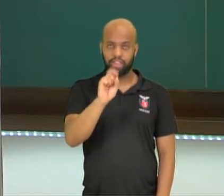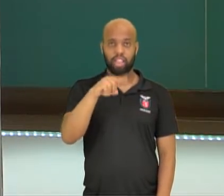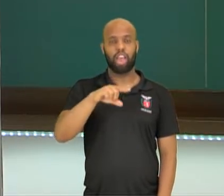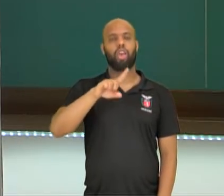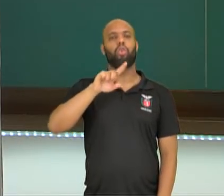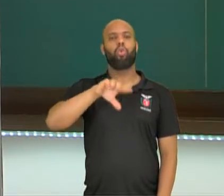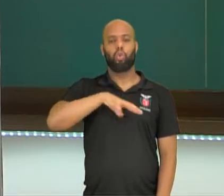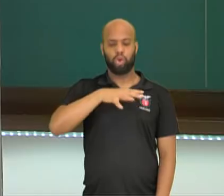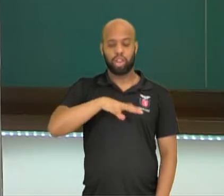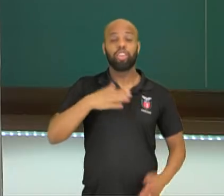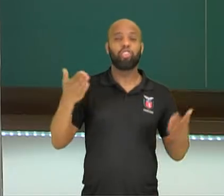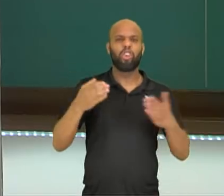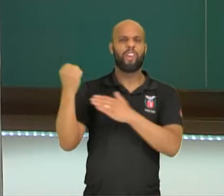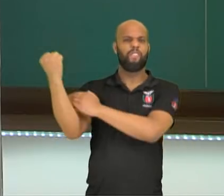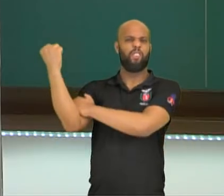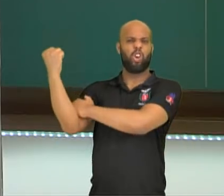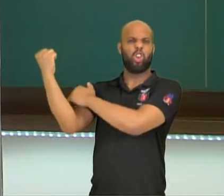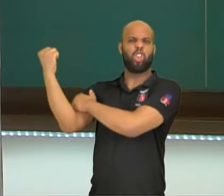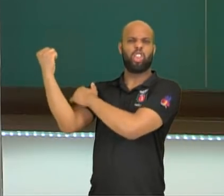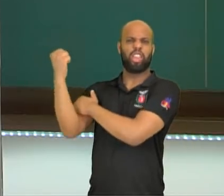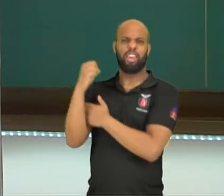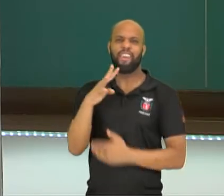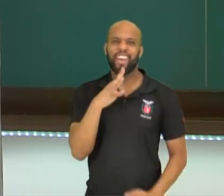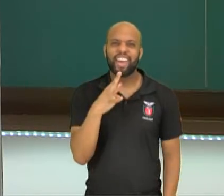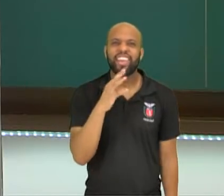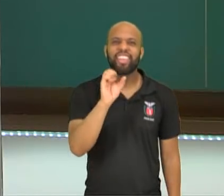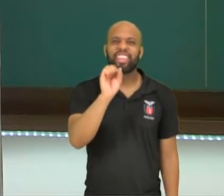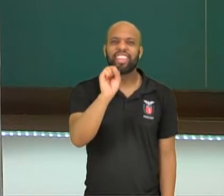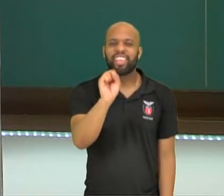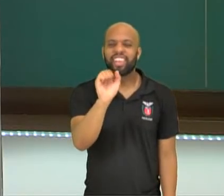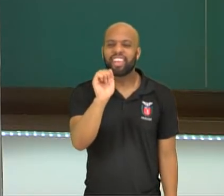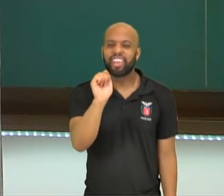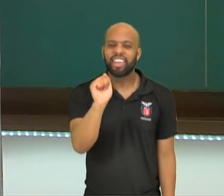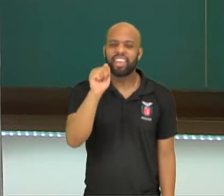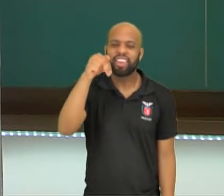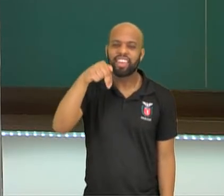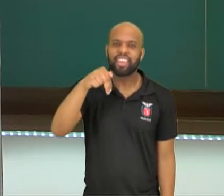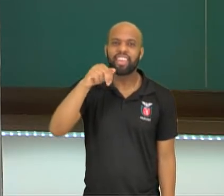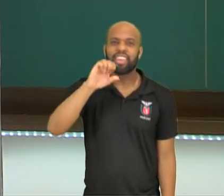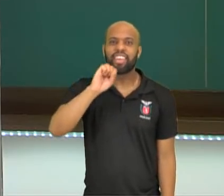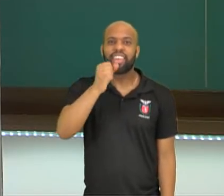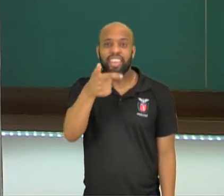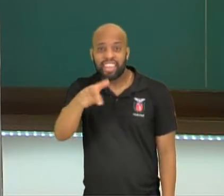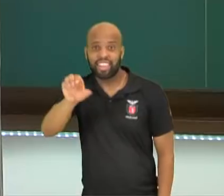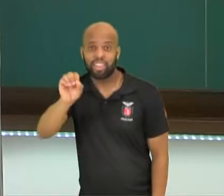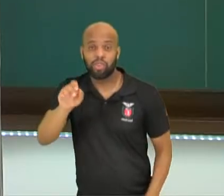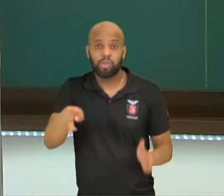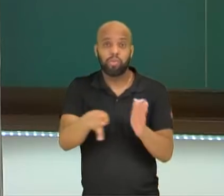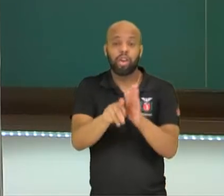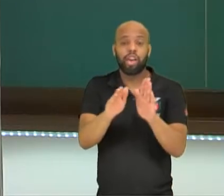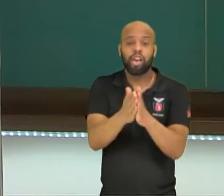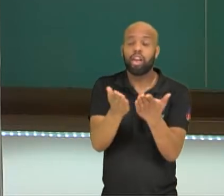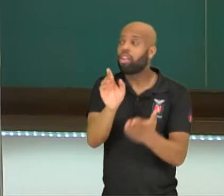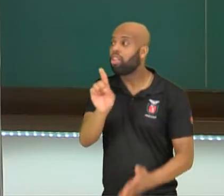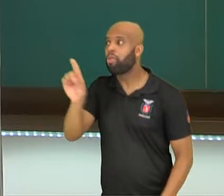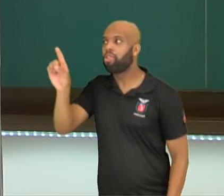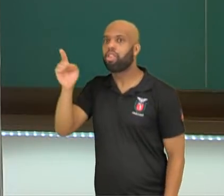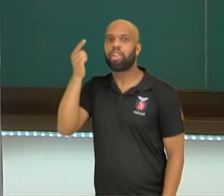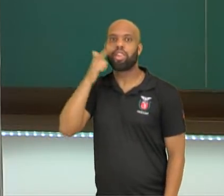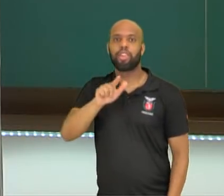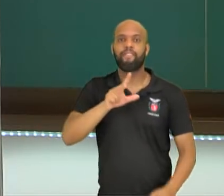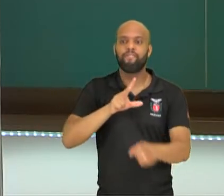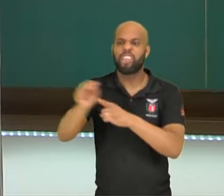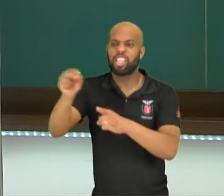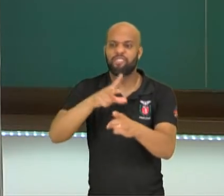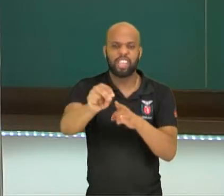coragem. Força. Você sabe quem foi Sansão? É um personagem bíblico, né? E ele vencia todos